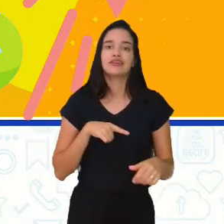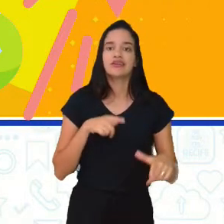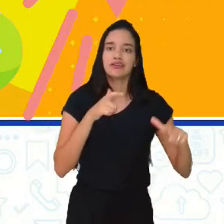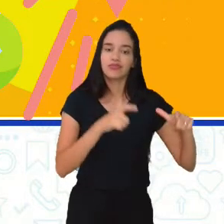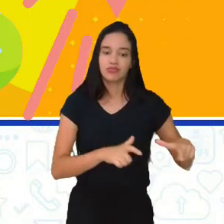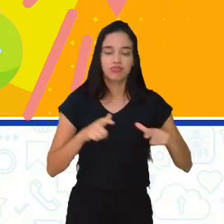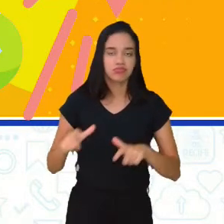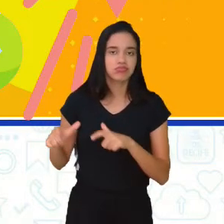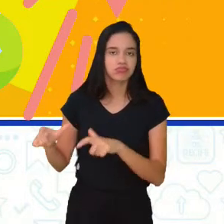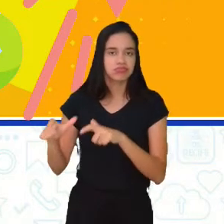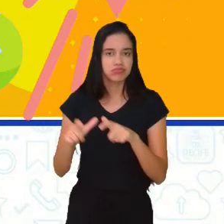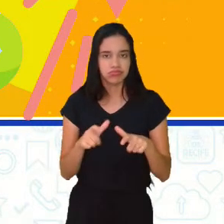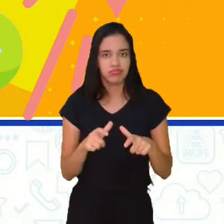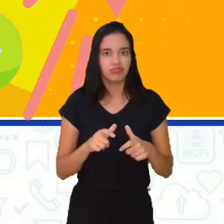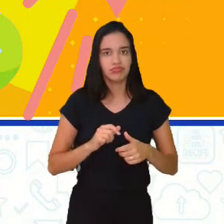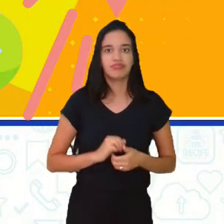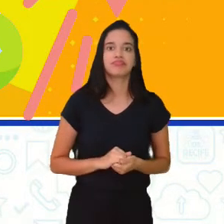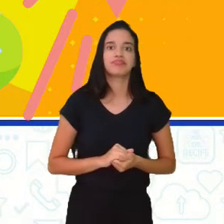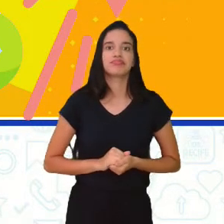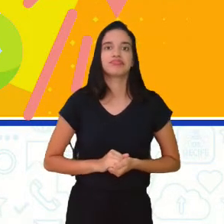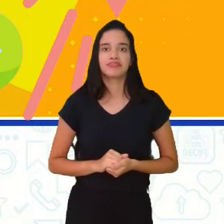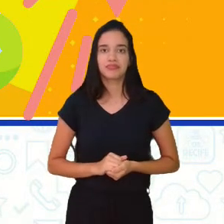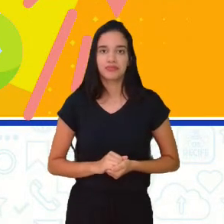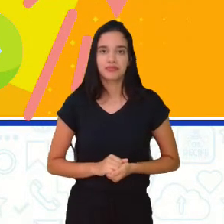devem ser obedecidas.